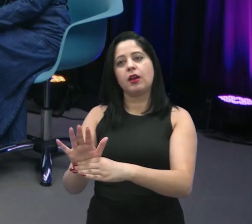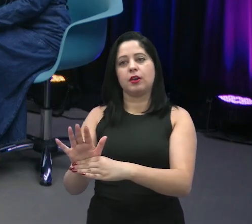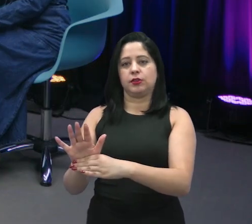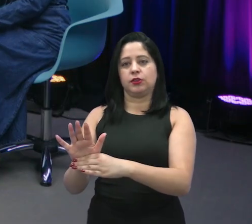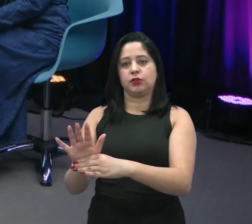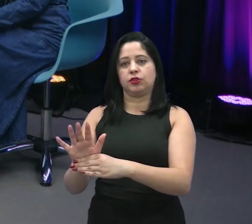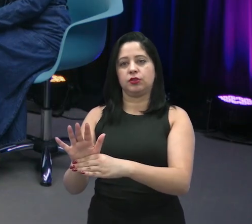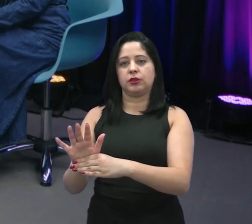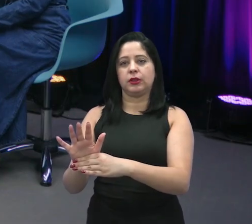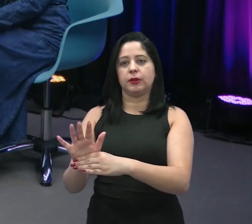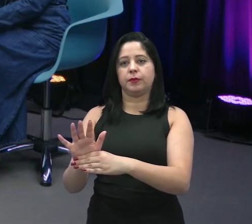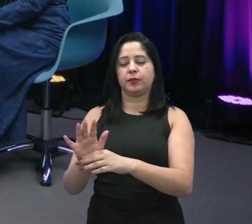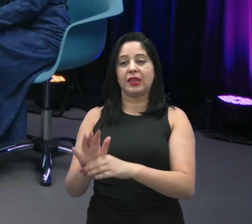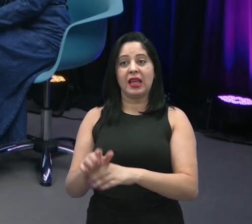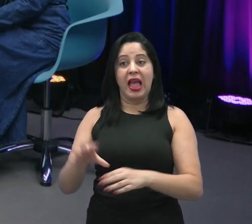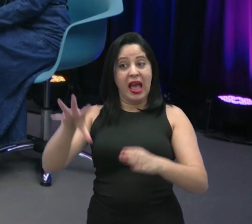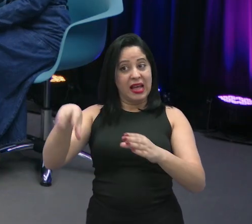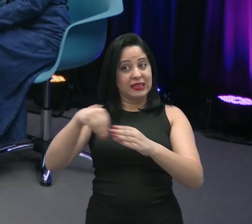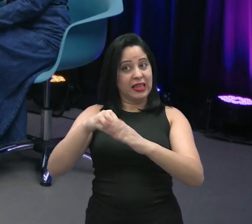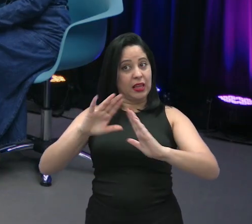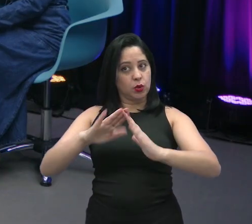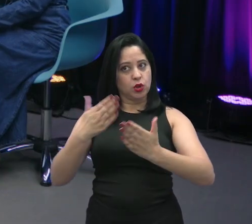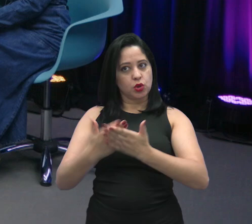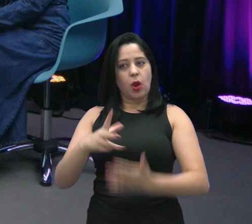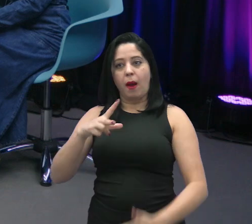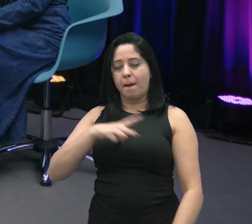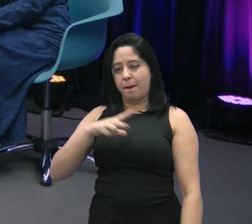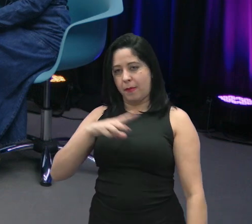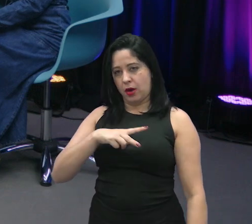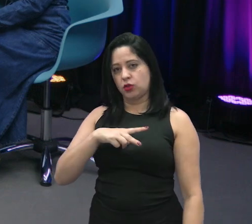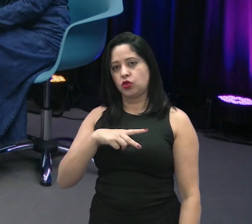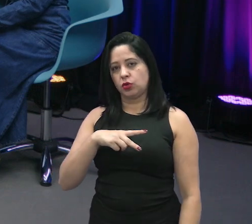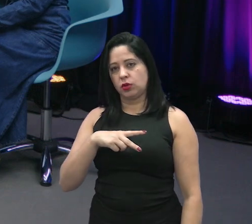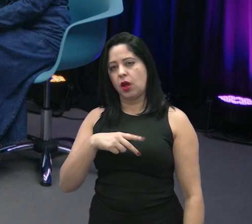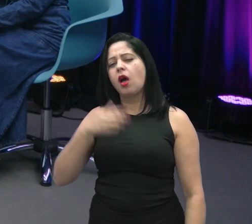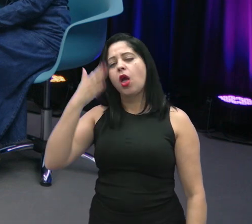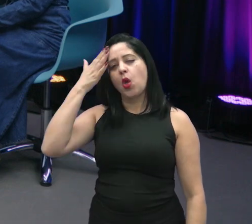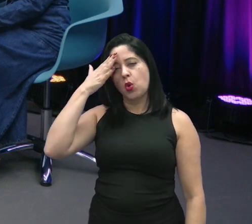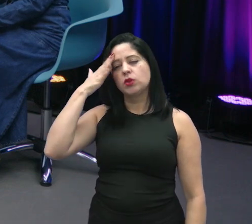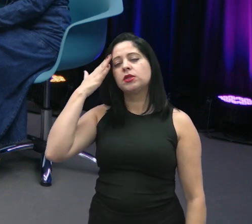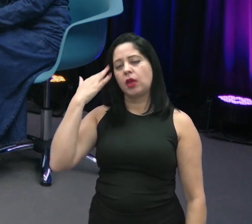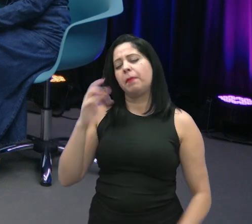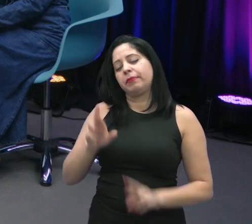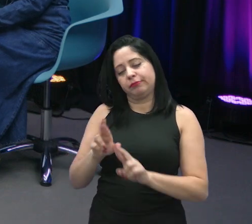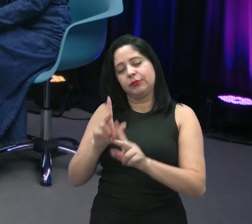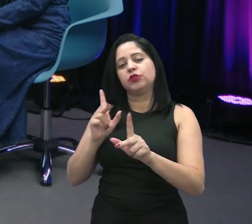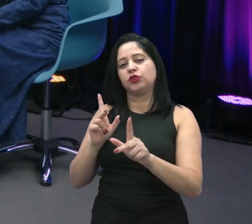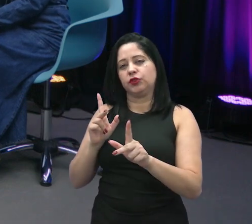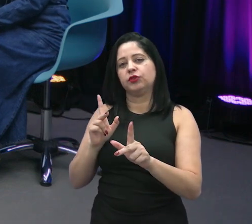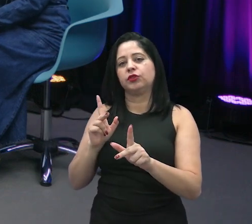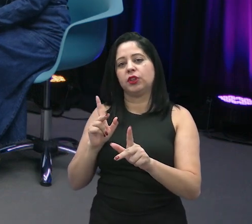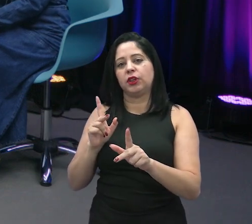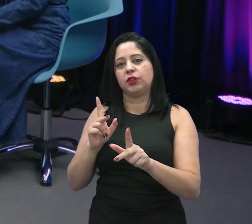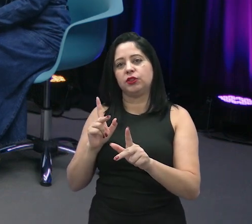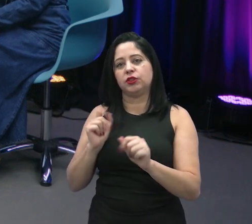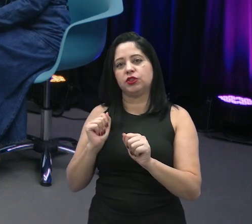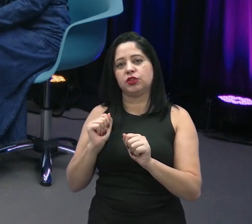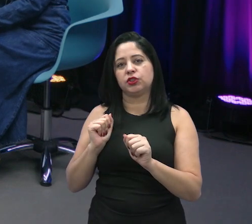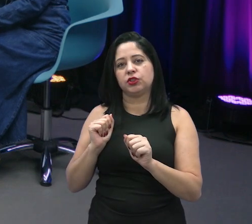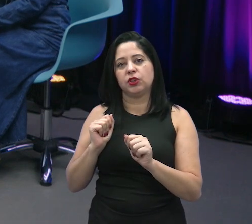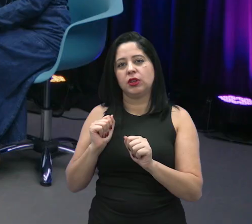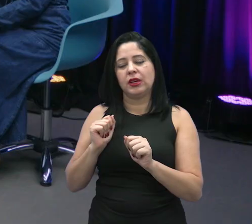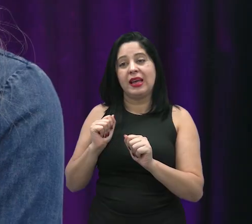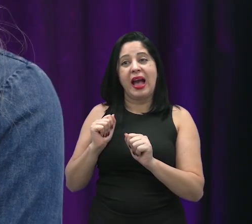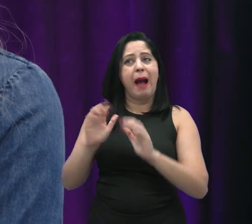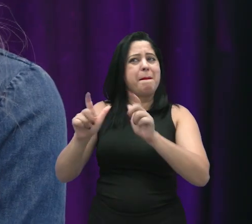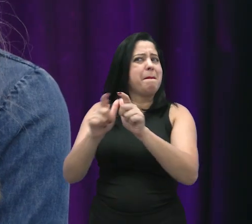nessa questão da inclusão. Dentro das escolas particulares, a gente sabe que funciona um pouquinho diferente, né?